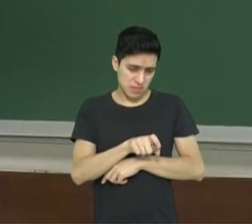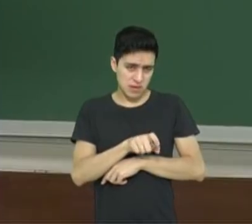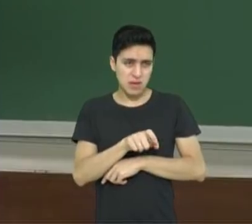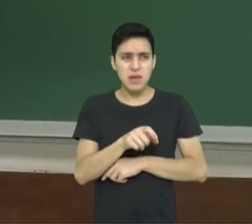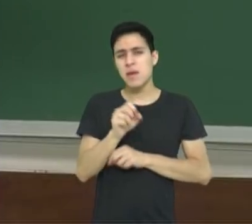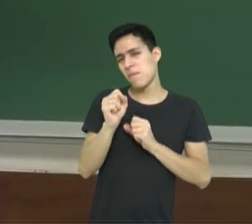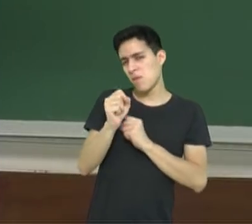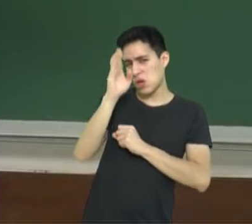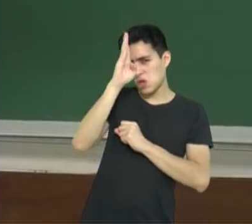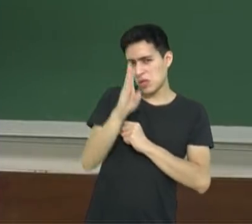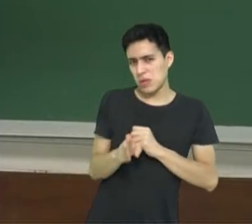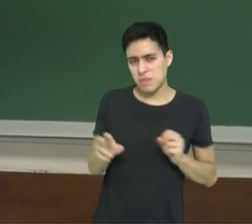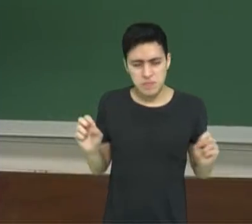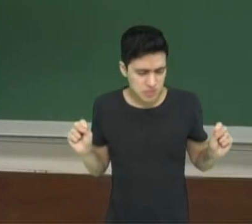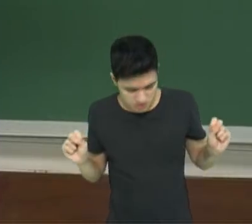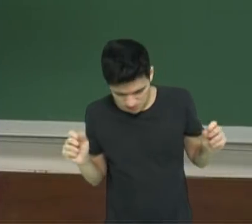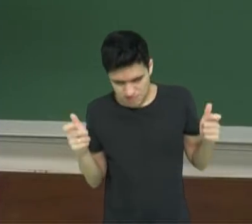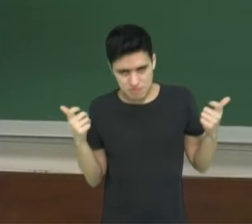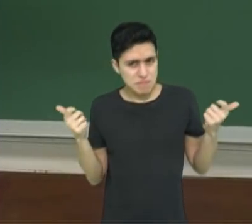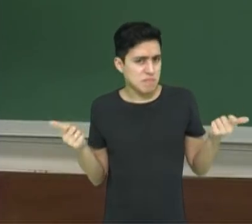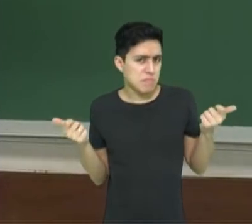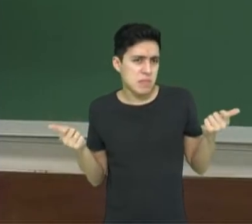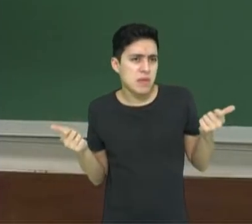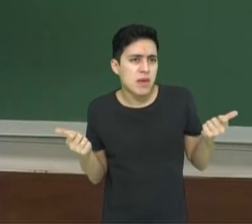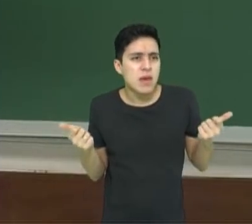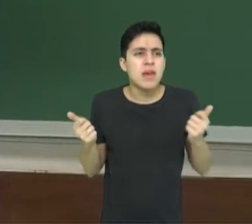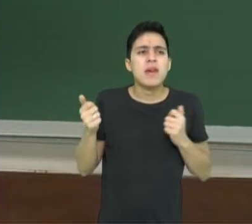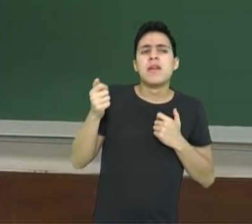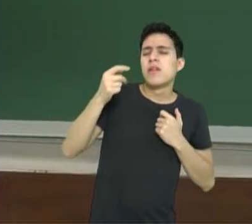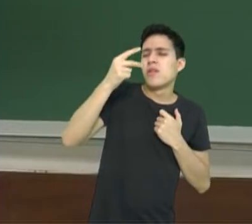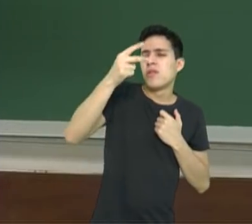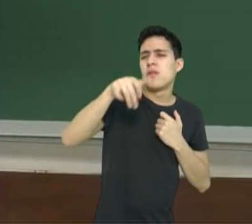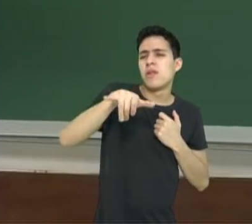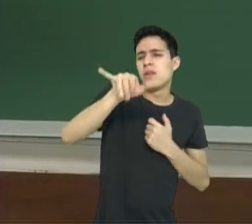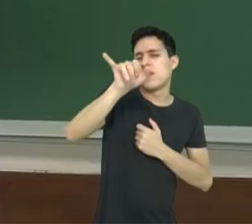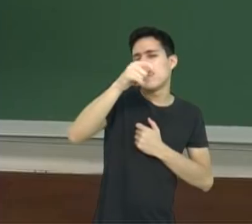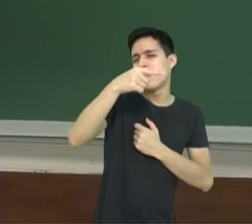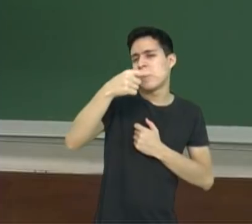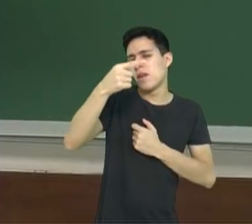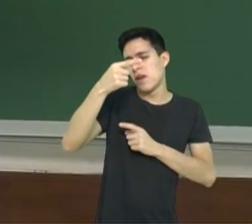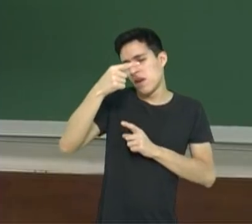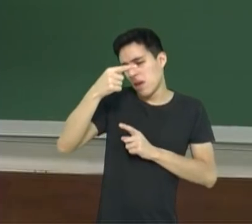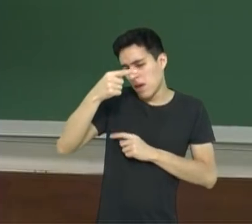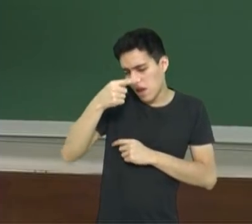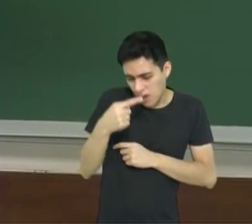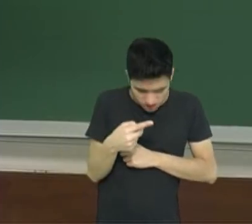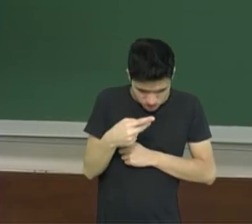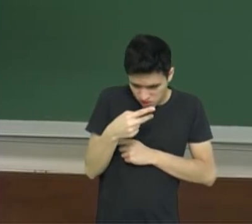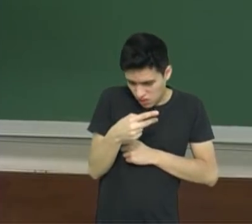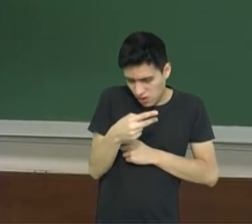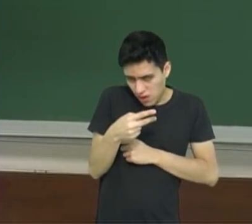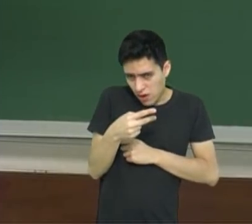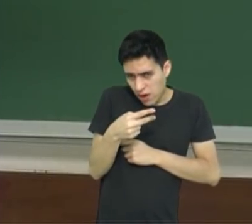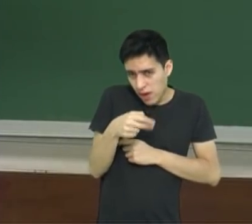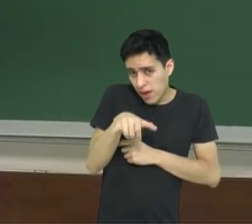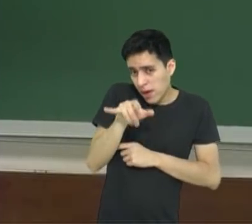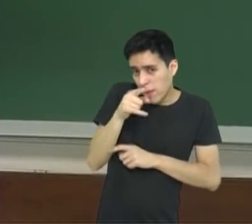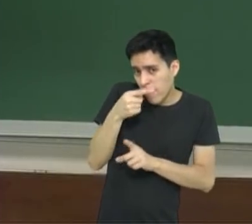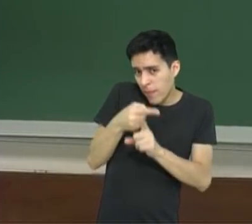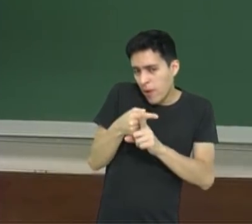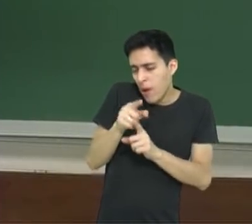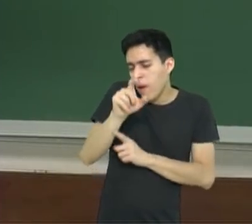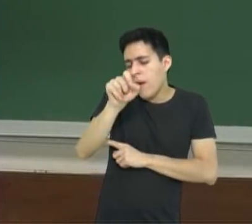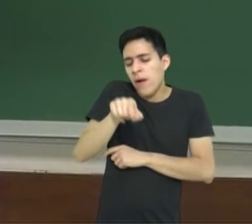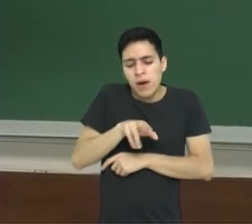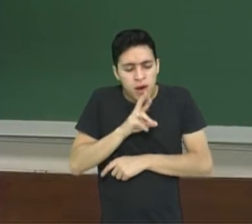linha? Sim, você pode. 2y negativo com 2y positivo